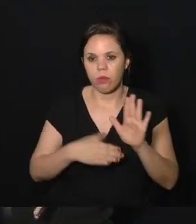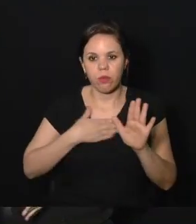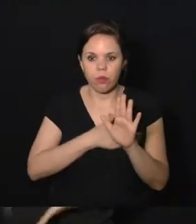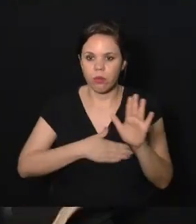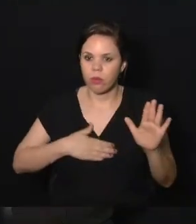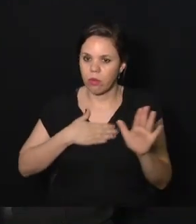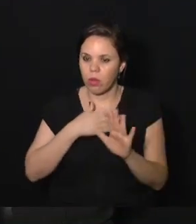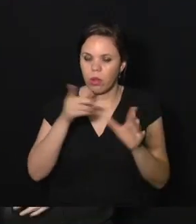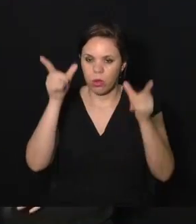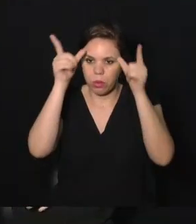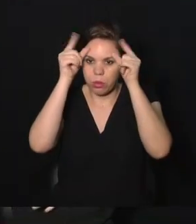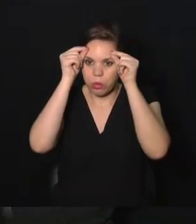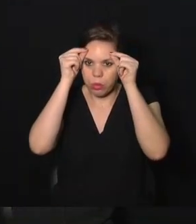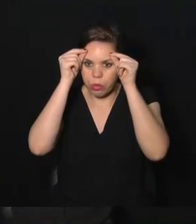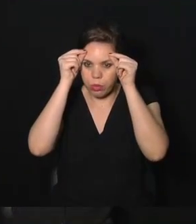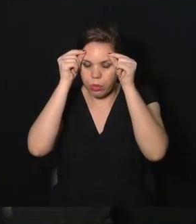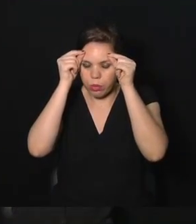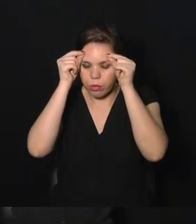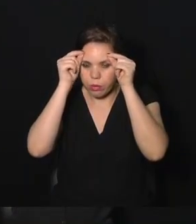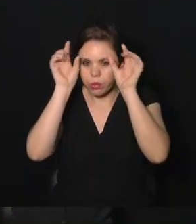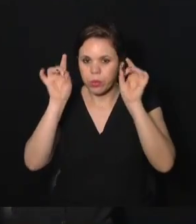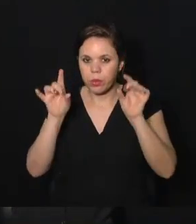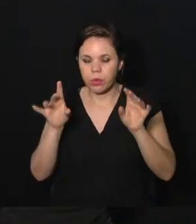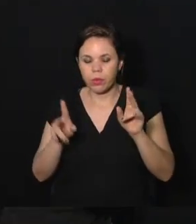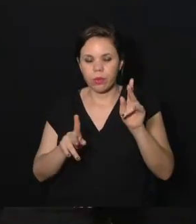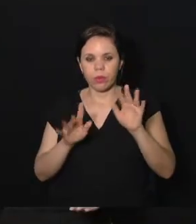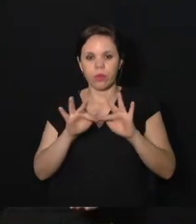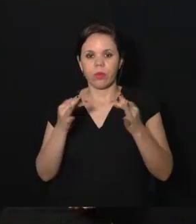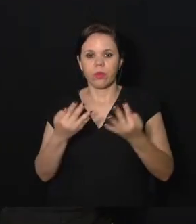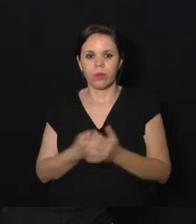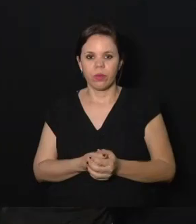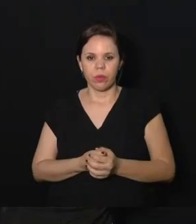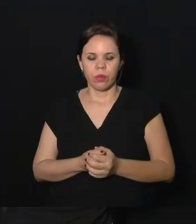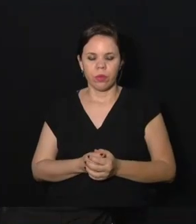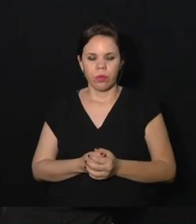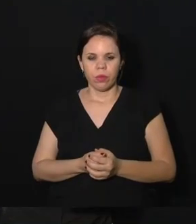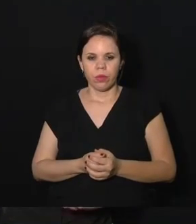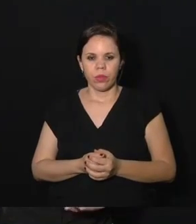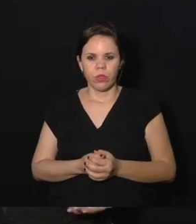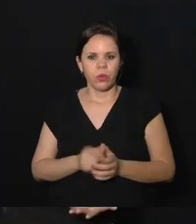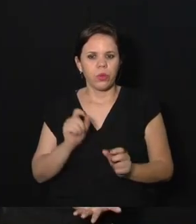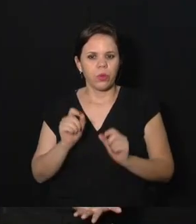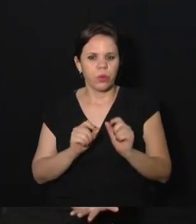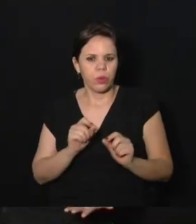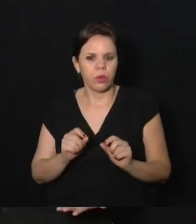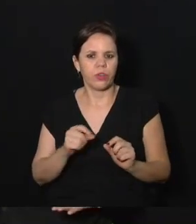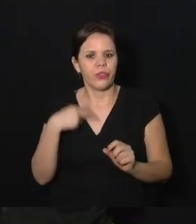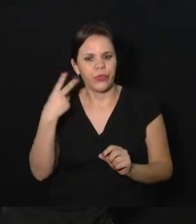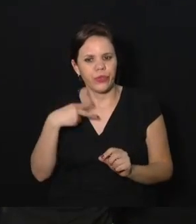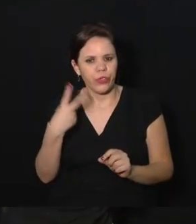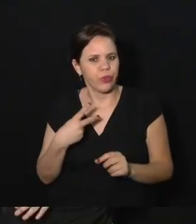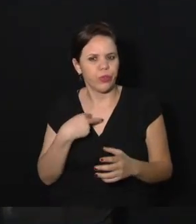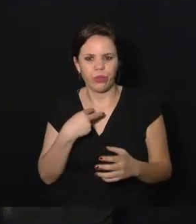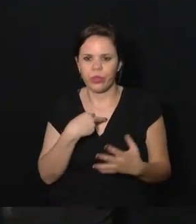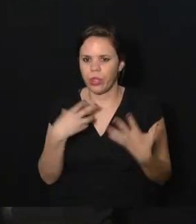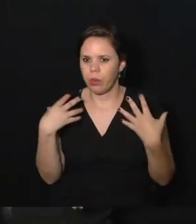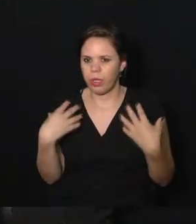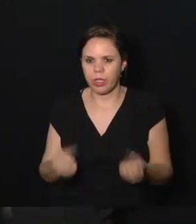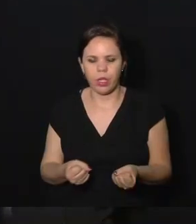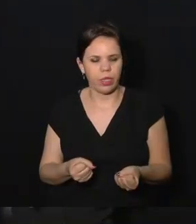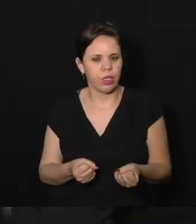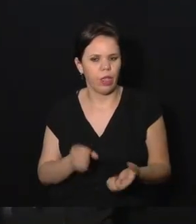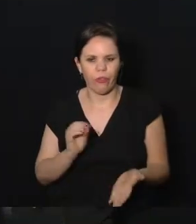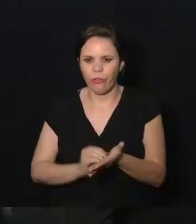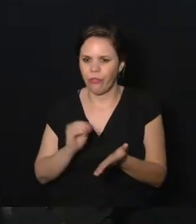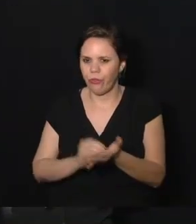para nos tranquilizar e tranquilizar especialmente estas famílias. De acordo com o parlamentar, não dá para aceitar a falta dos